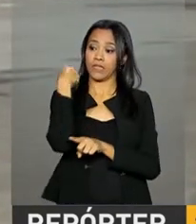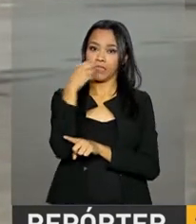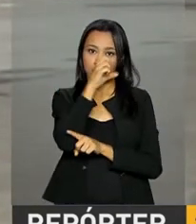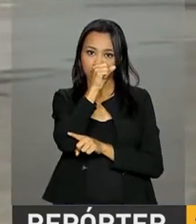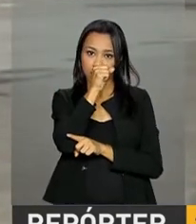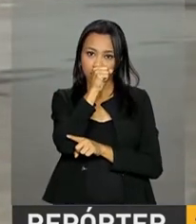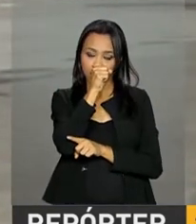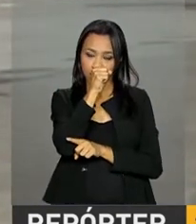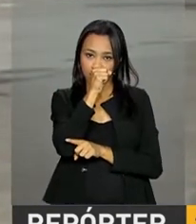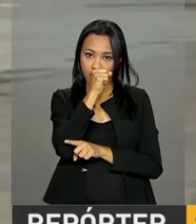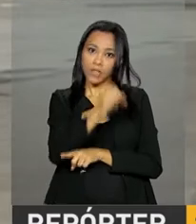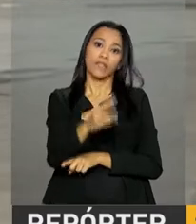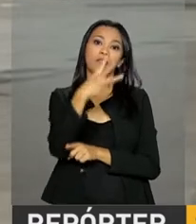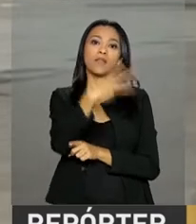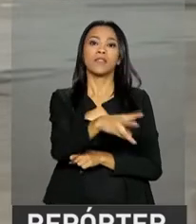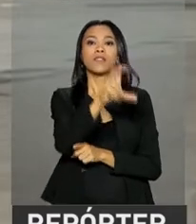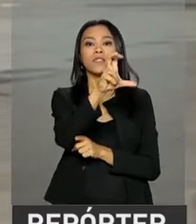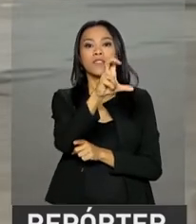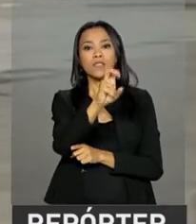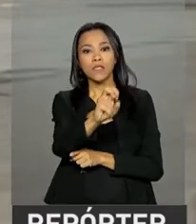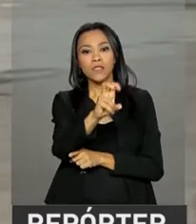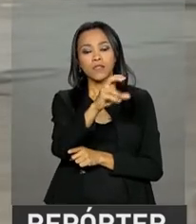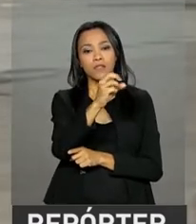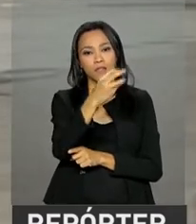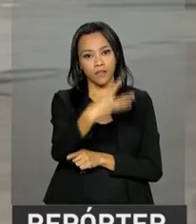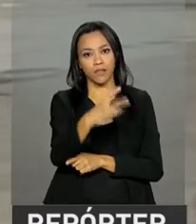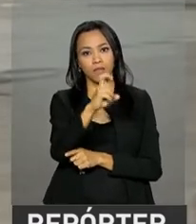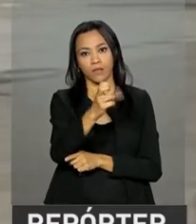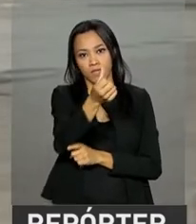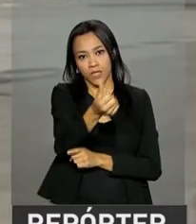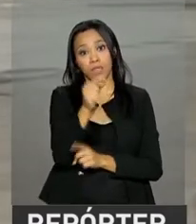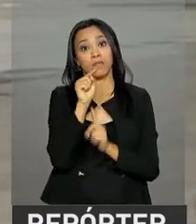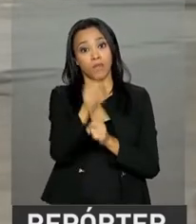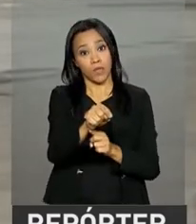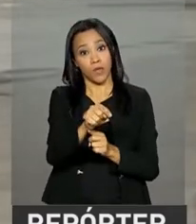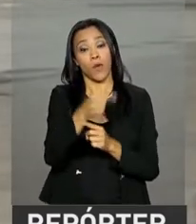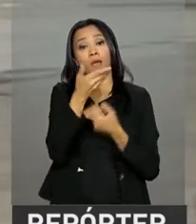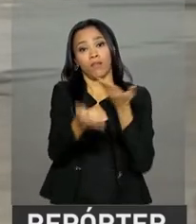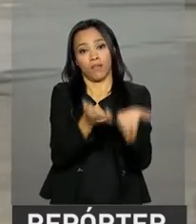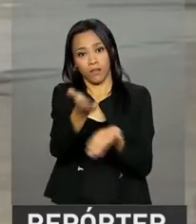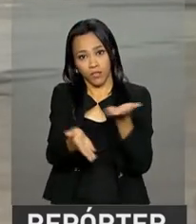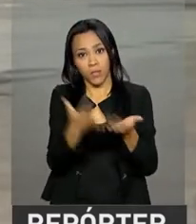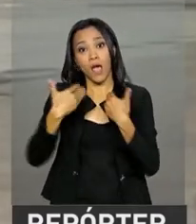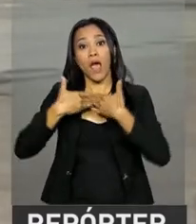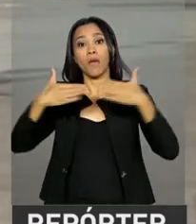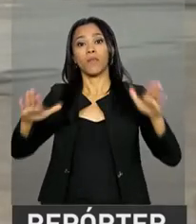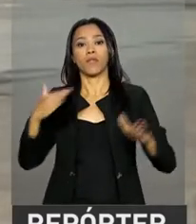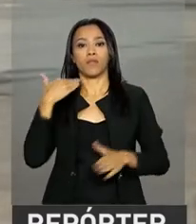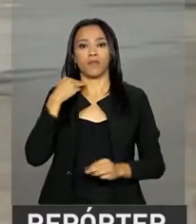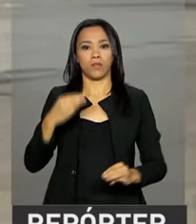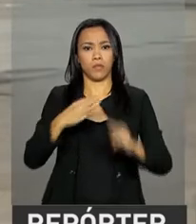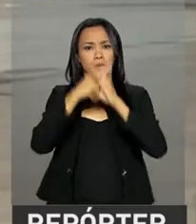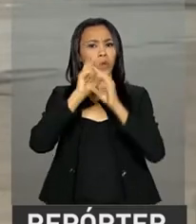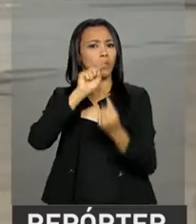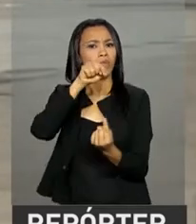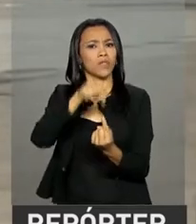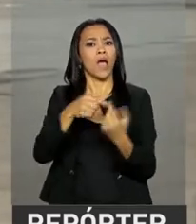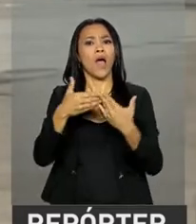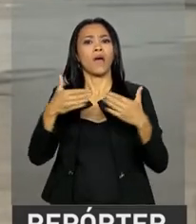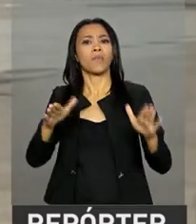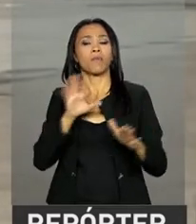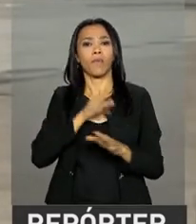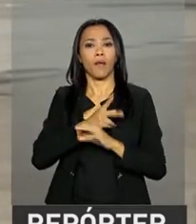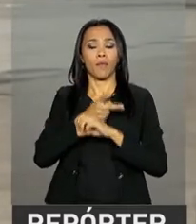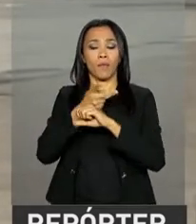3 356 mil atendimentos as agências do banco abrirão para atender os trabalhadores que têm direito